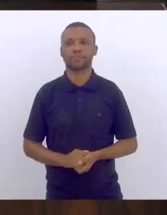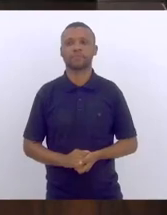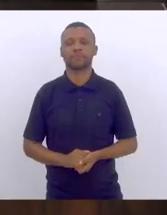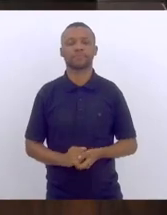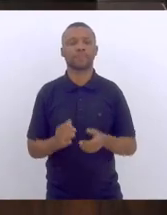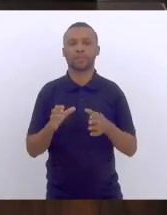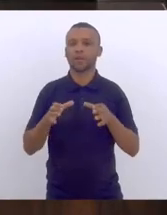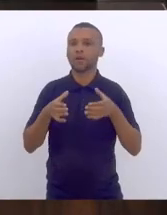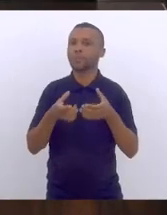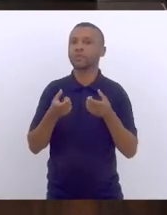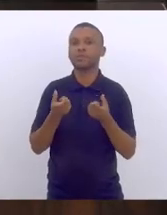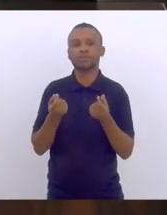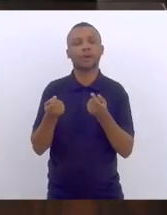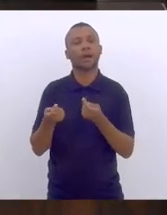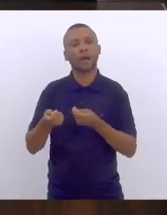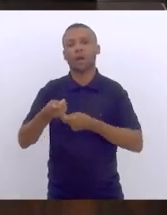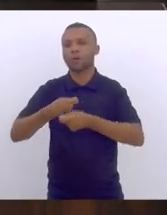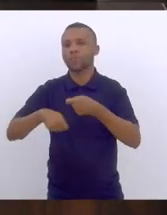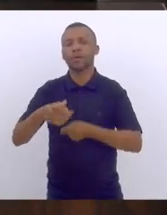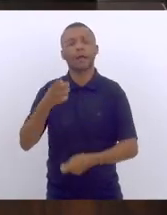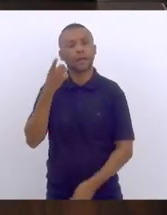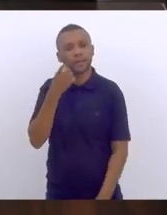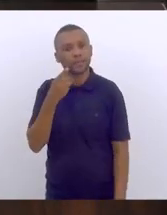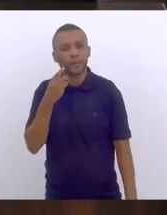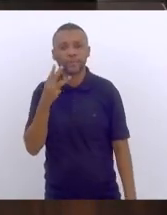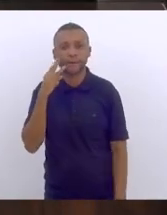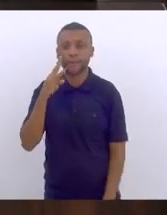Pela Comissão de Economia, deputado Valdec.